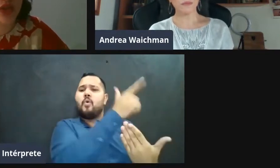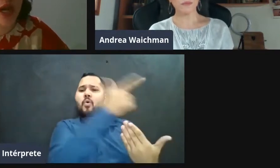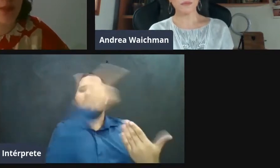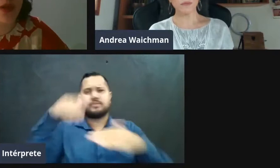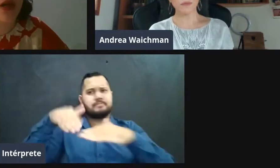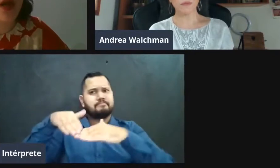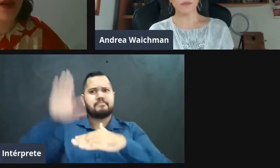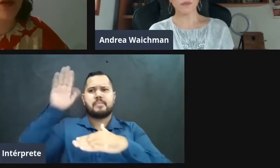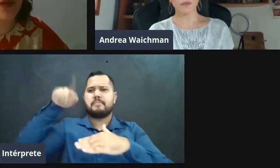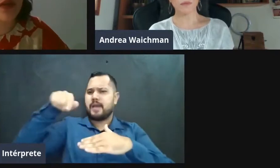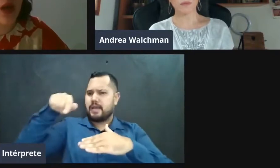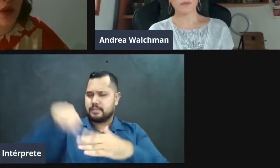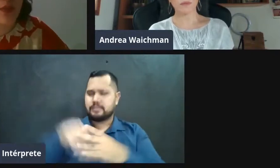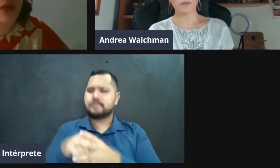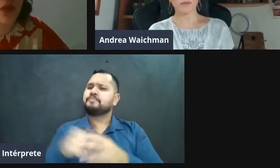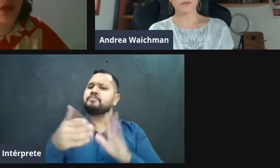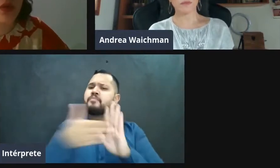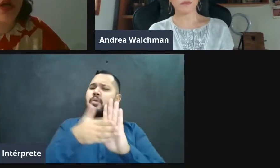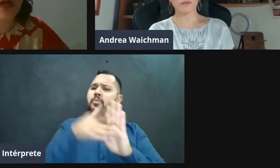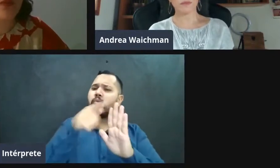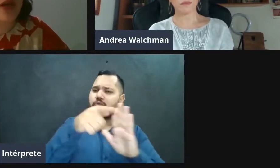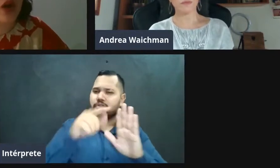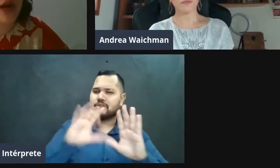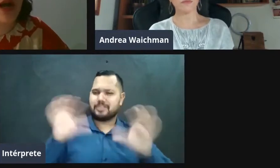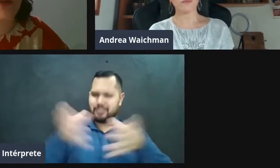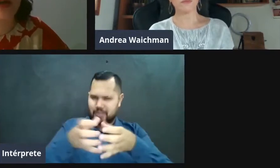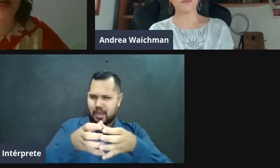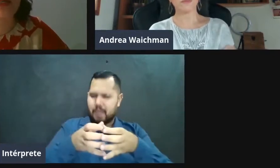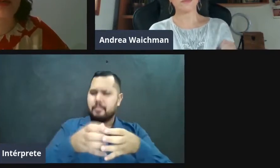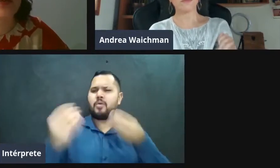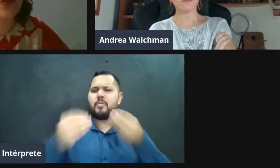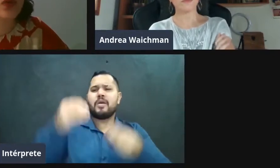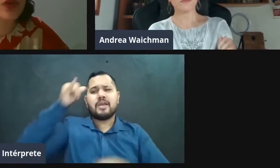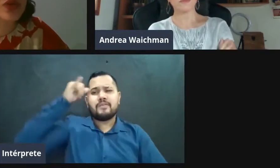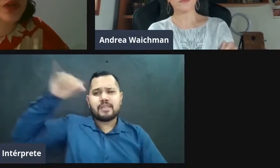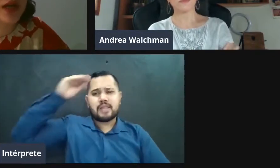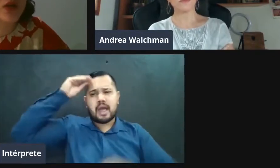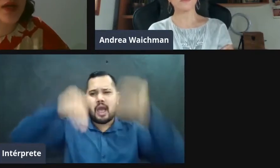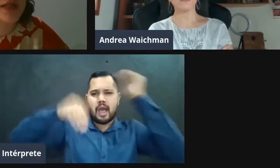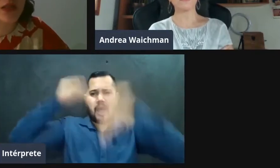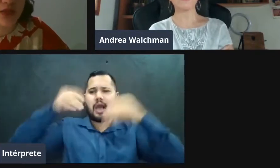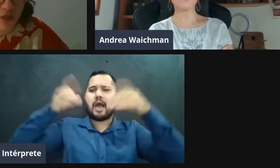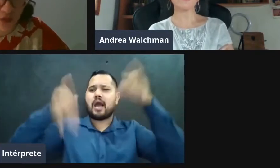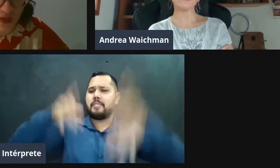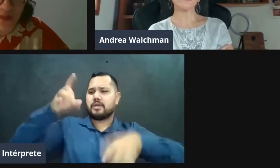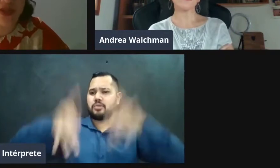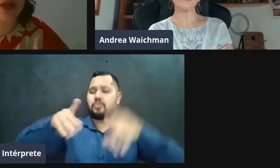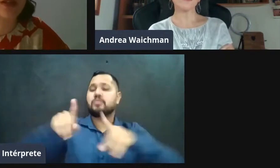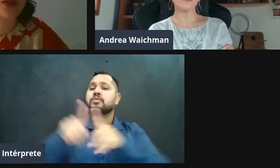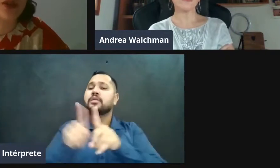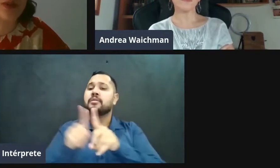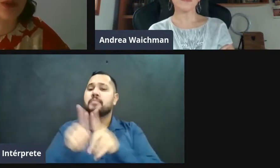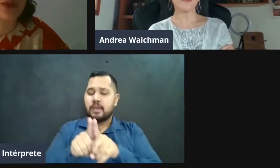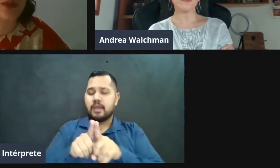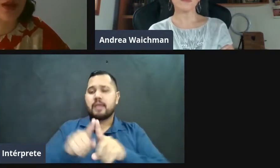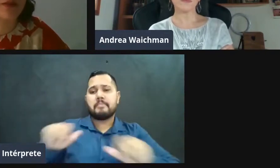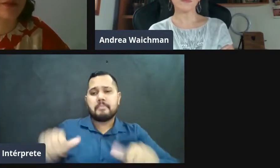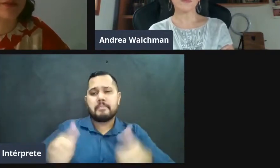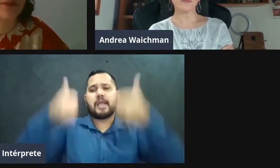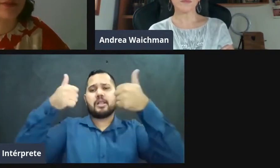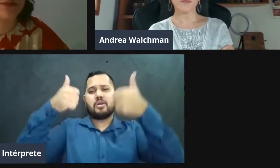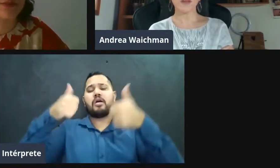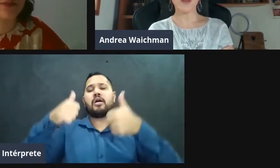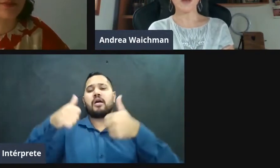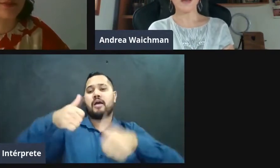da sua chapa para evitar o abandono e melhorar a avaliação dos cursos de graduação da UFAM? A senhora tem 2 minutos e